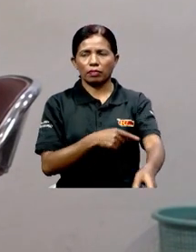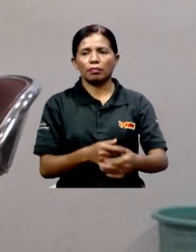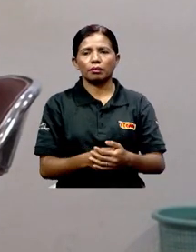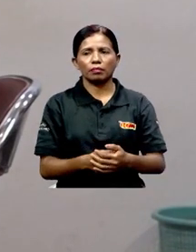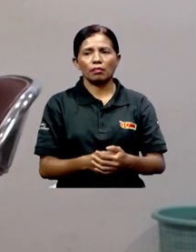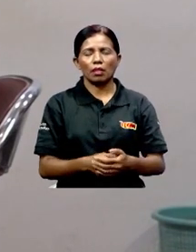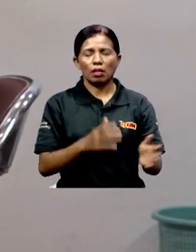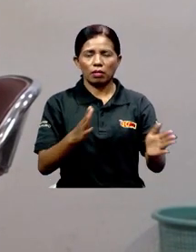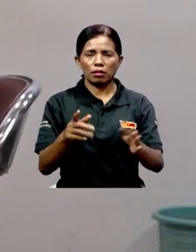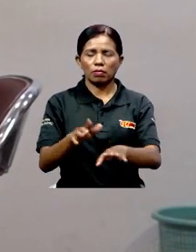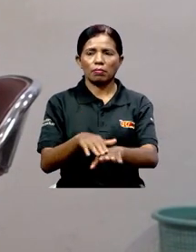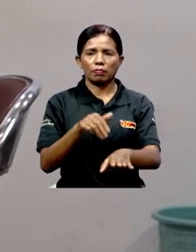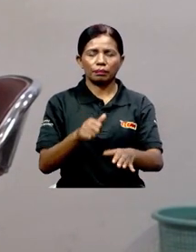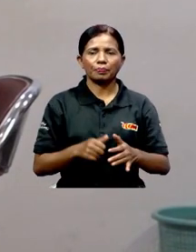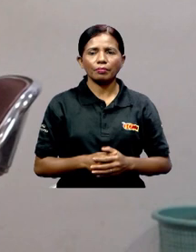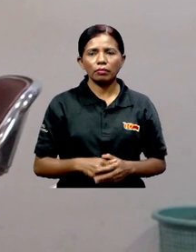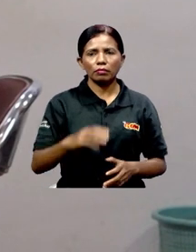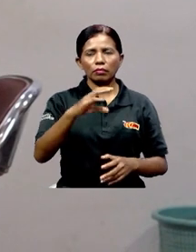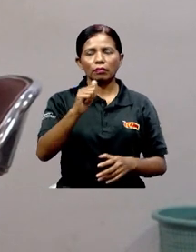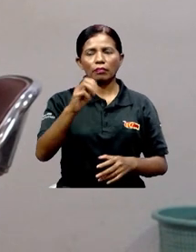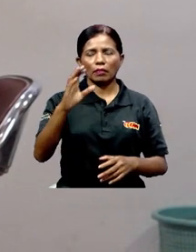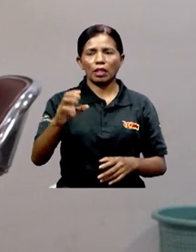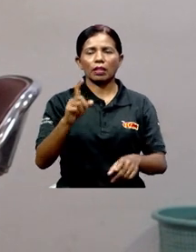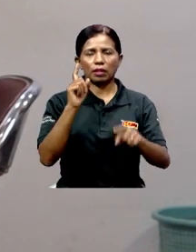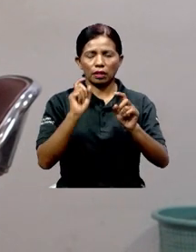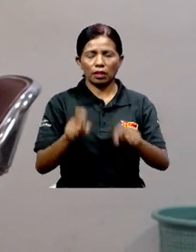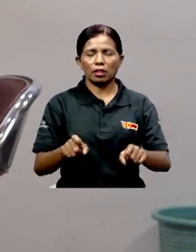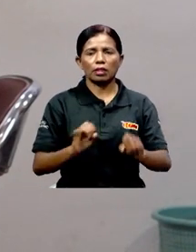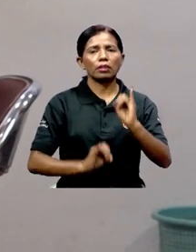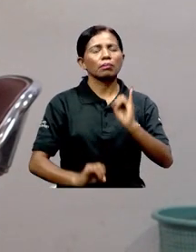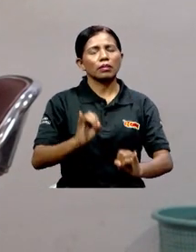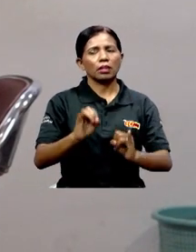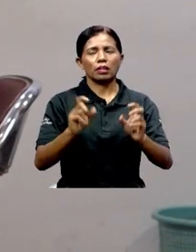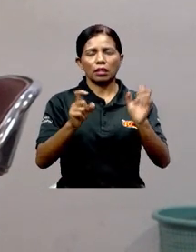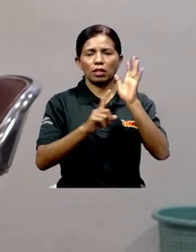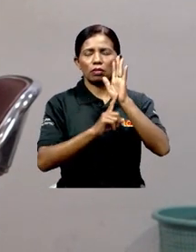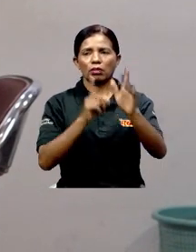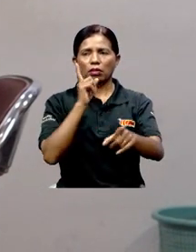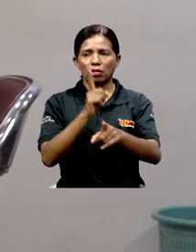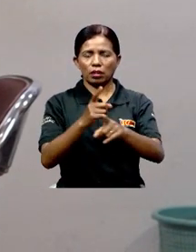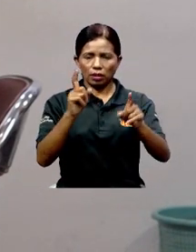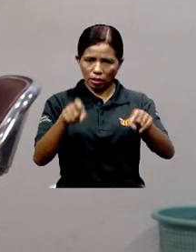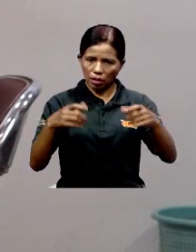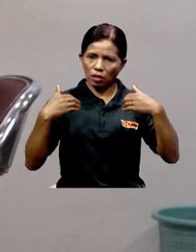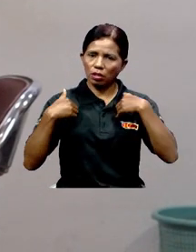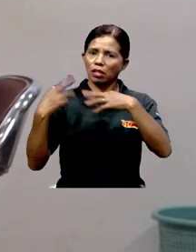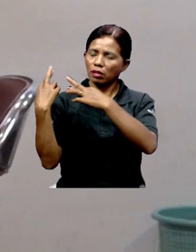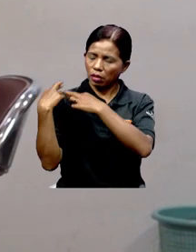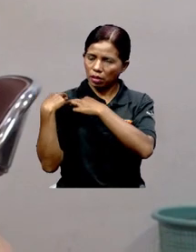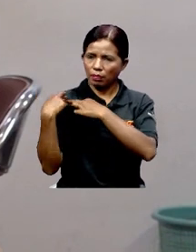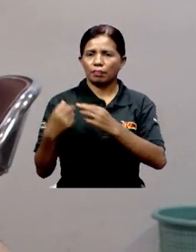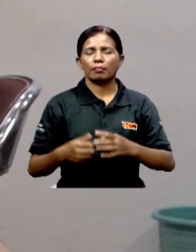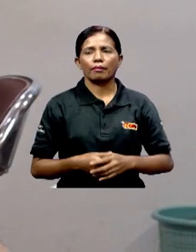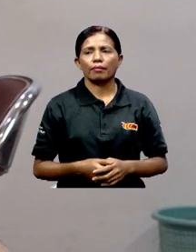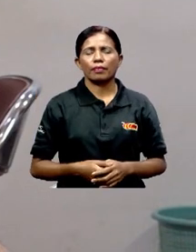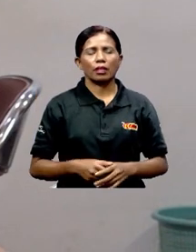Recrutamento, processo de recrutamento, carne, tem que independente, tem que transparente, tem que ter responsabilidade de tomar, não a contabilidade de tomar.